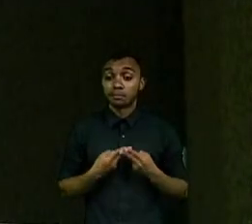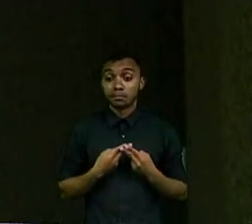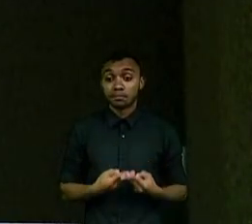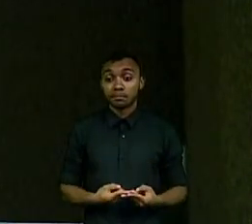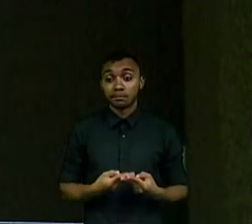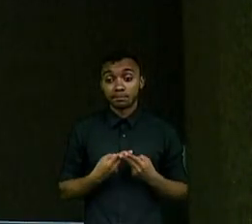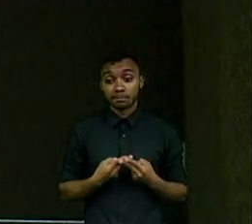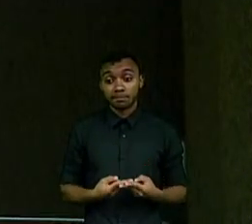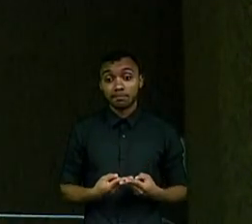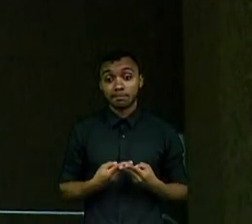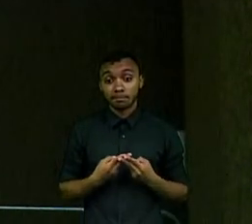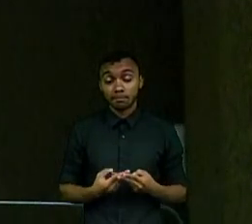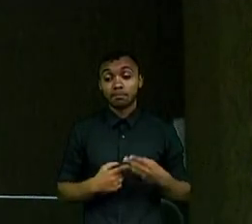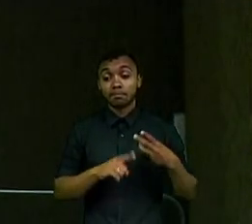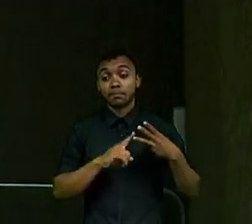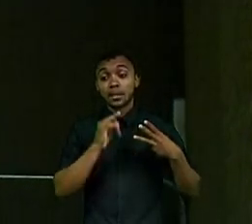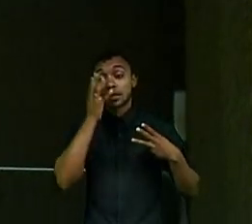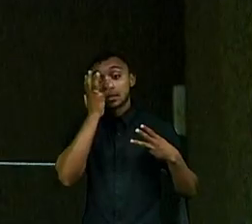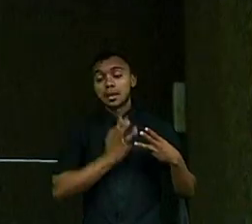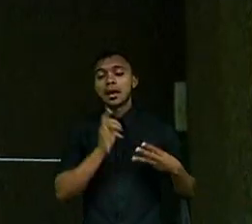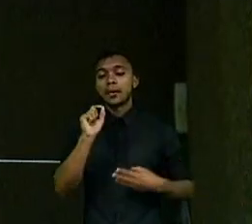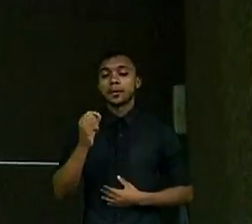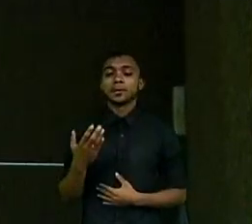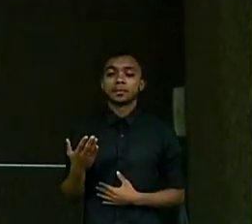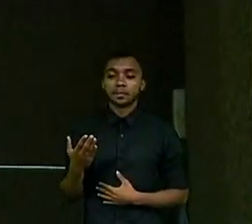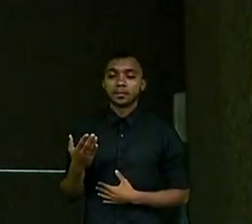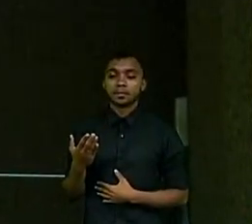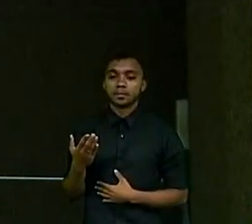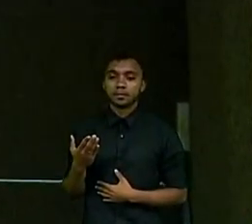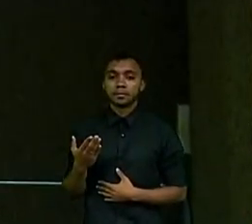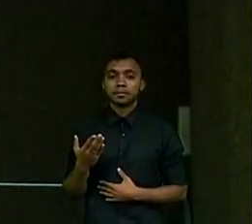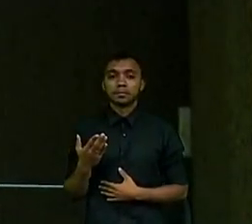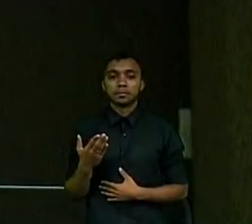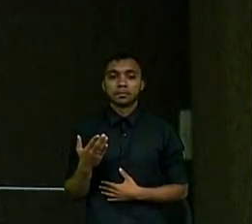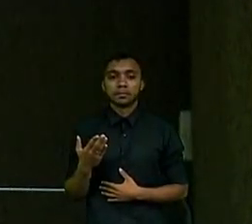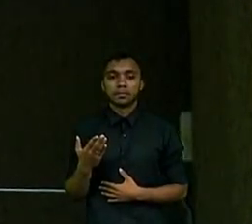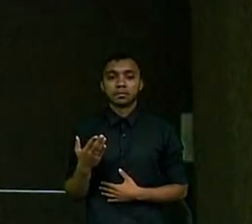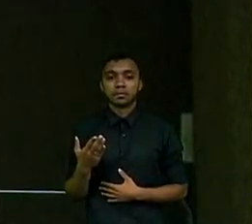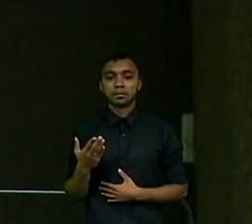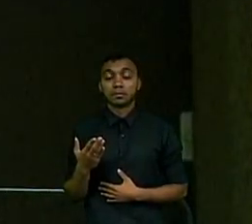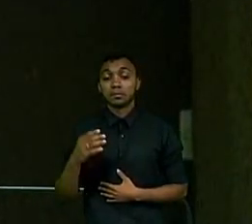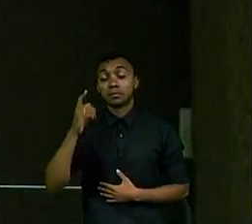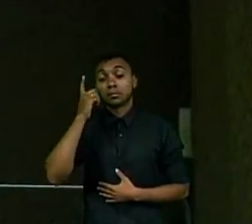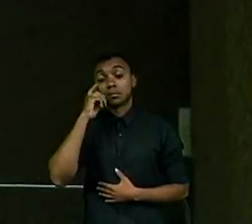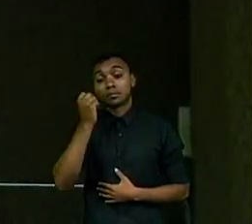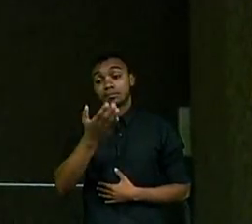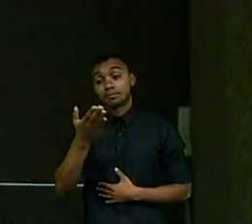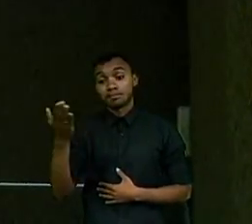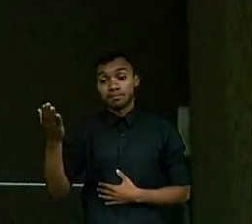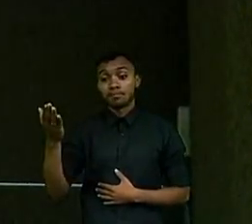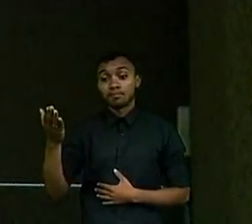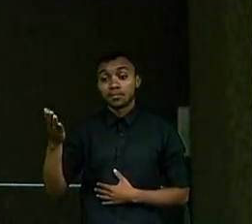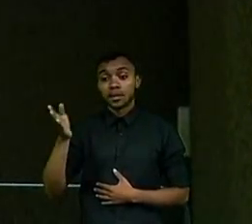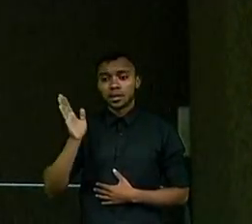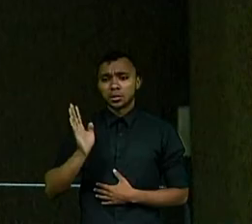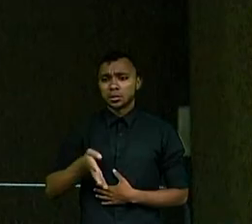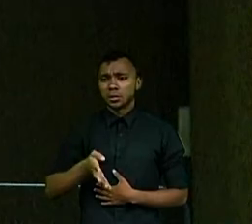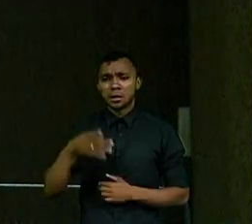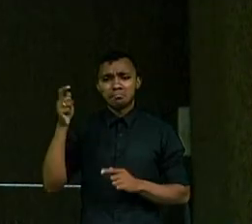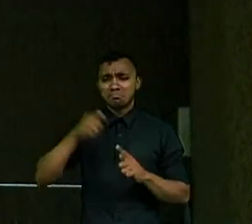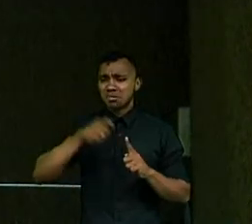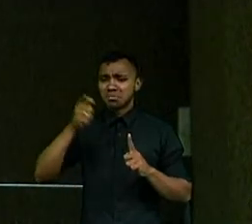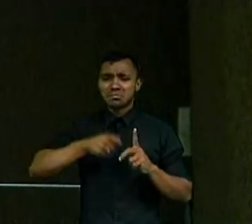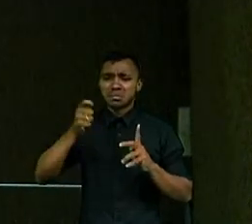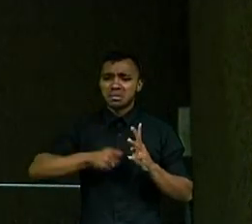e a serenidade de quem esteve aqui durante quase todos os sábados